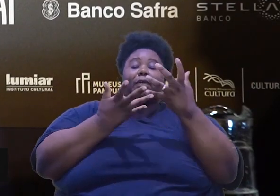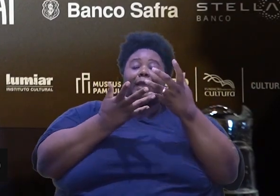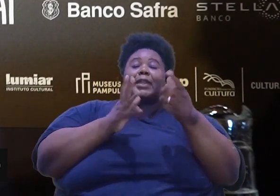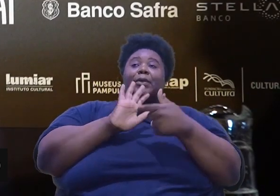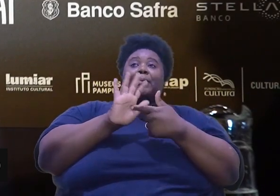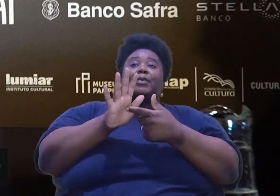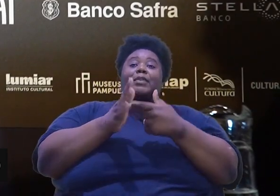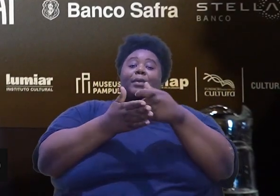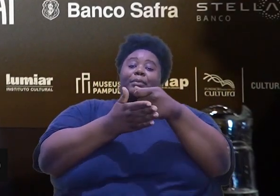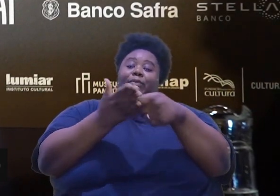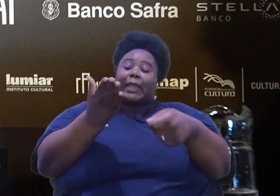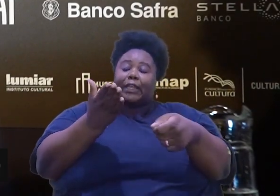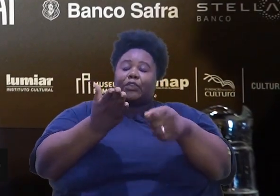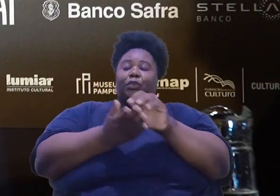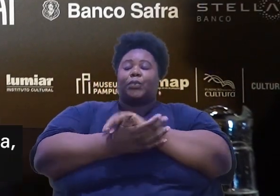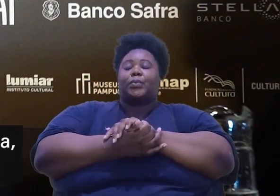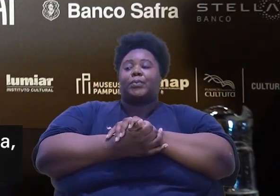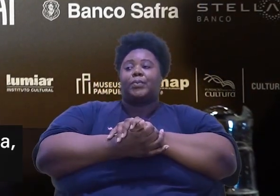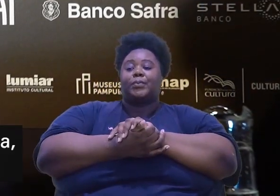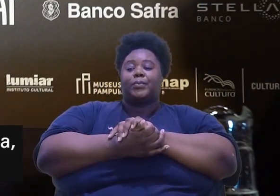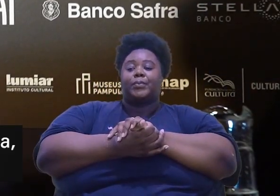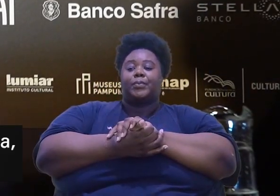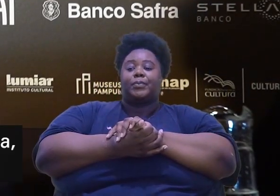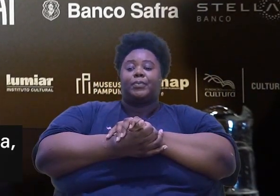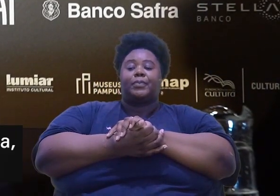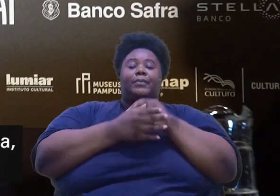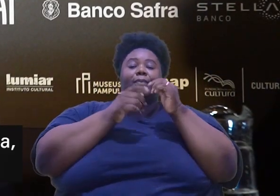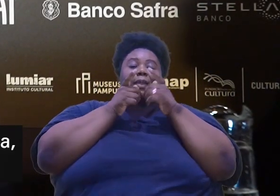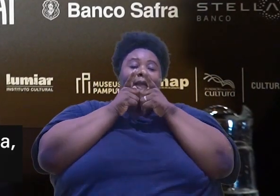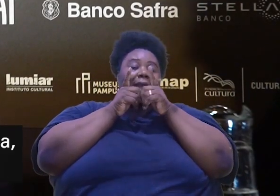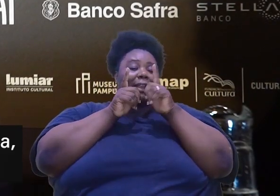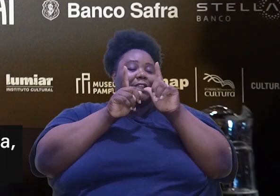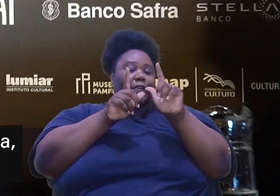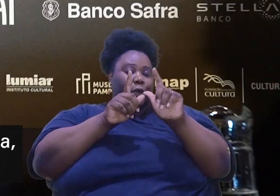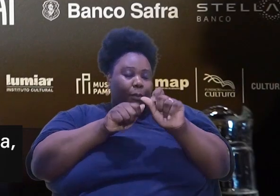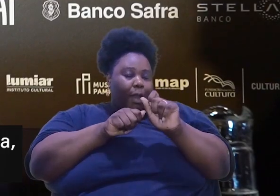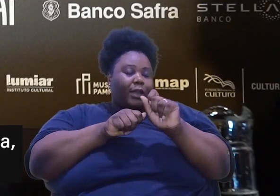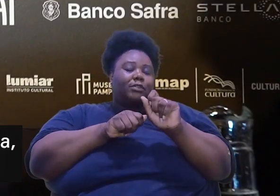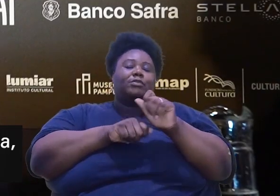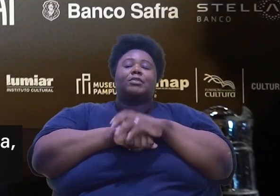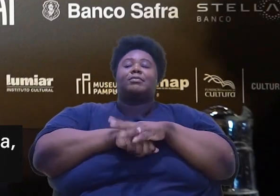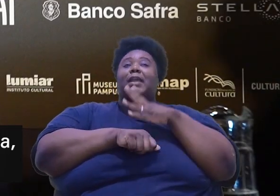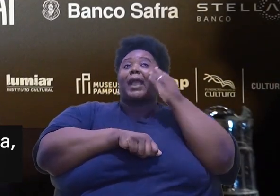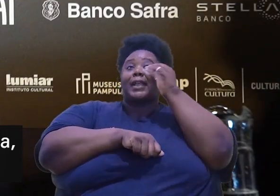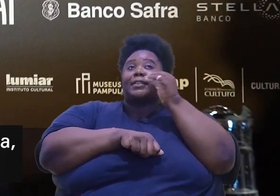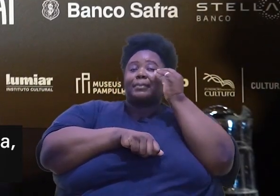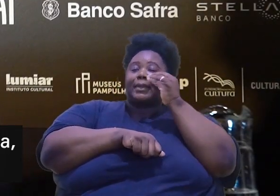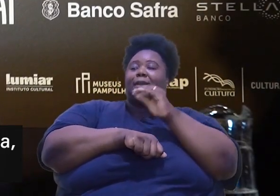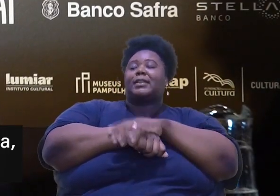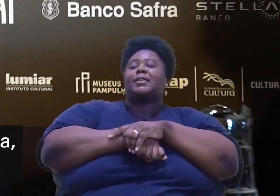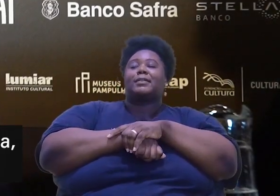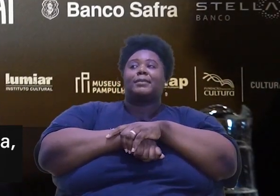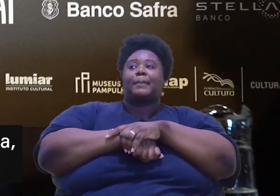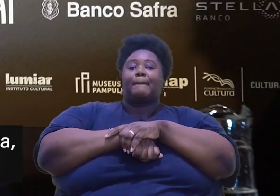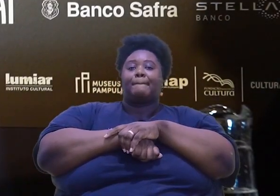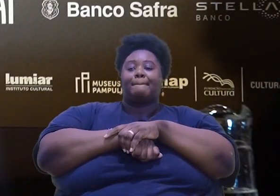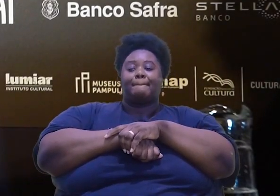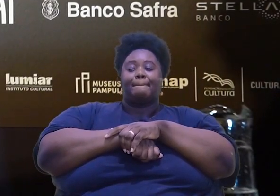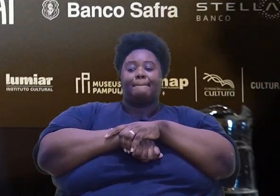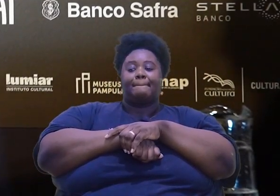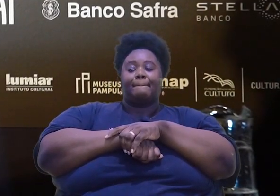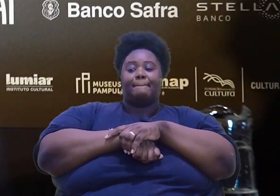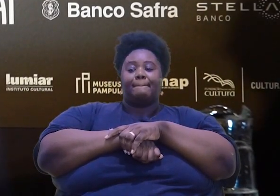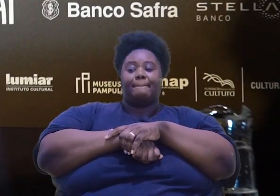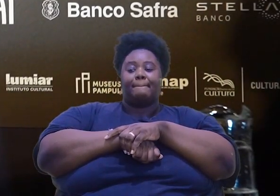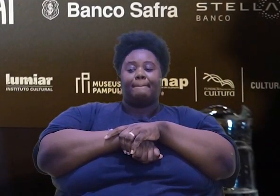texto escrito essa linguagem popular, né? Essa experiência justamente dessa fabulação,